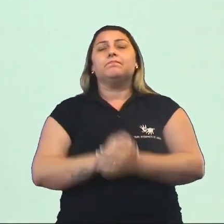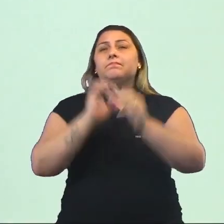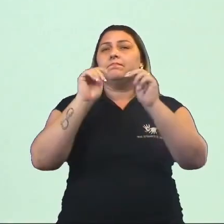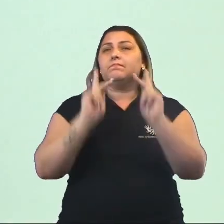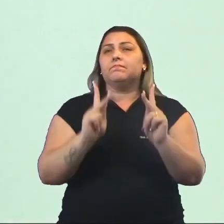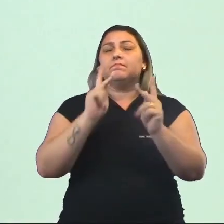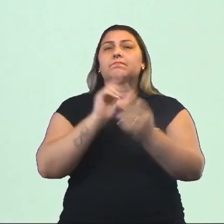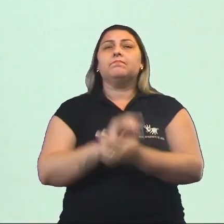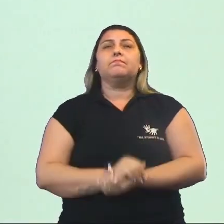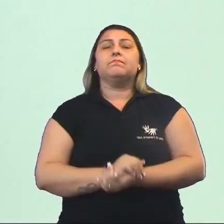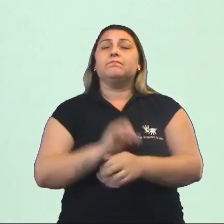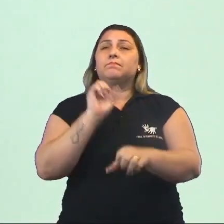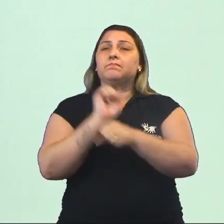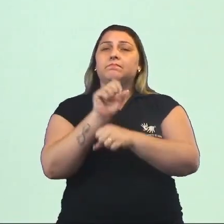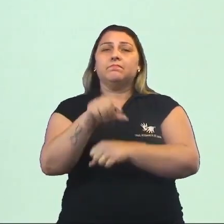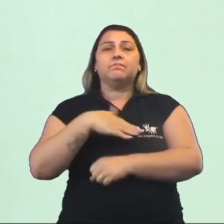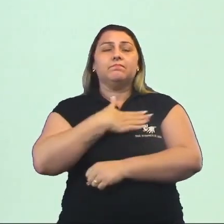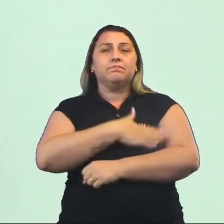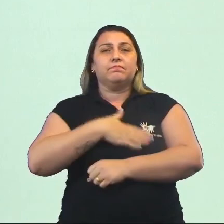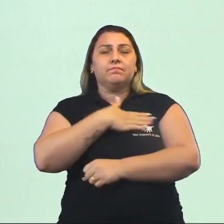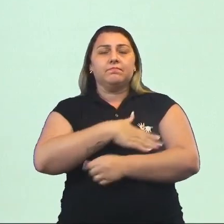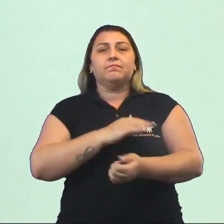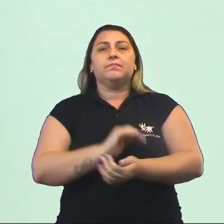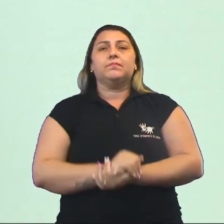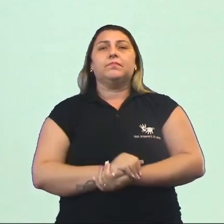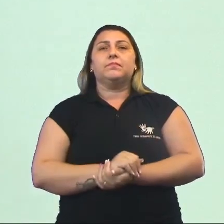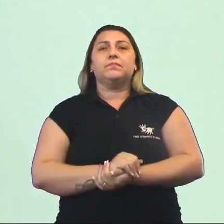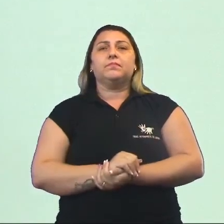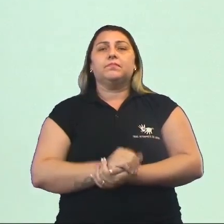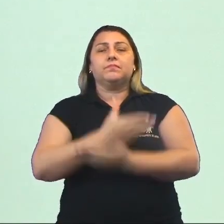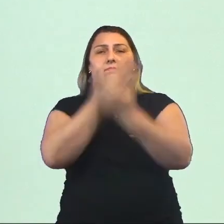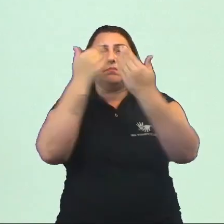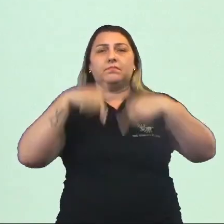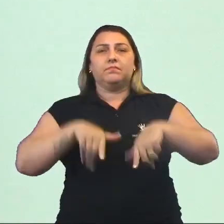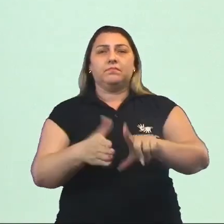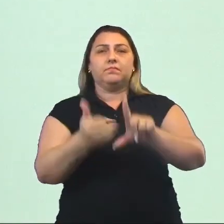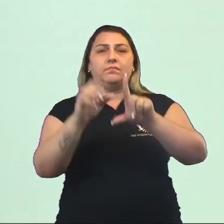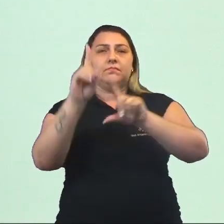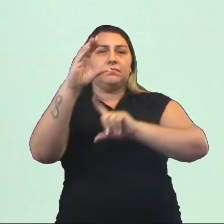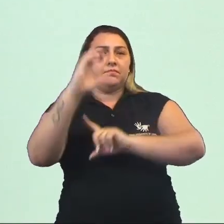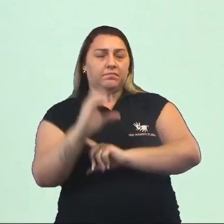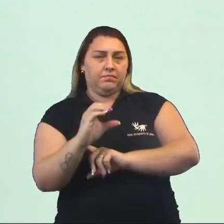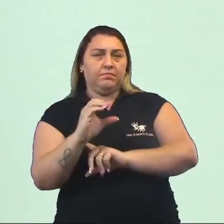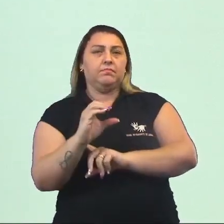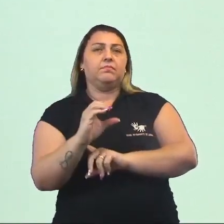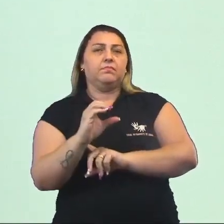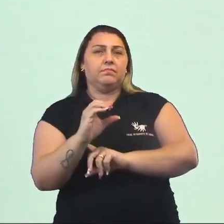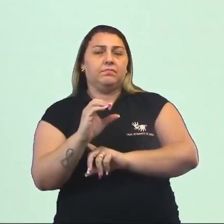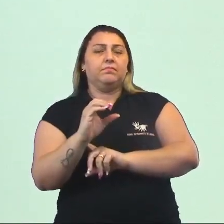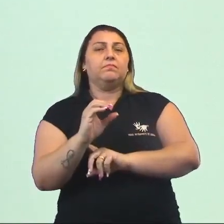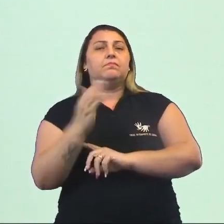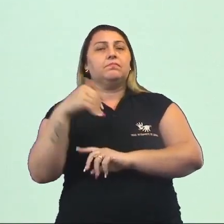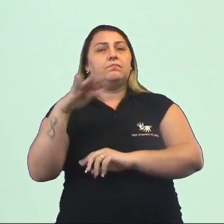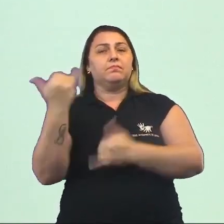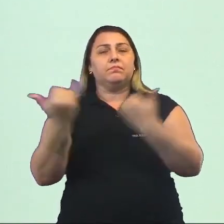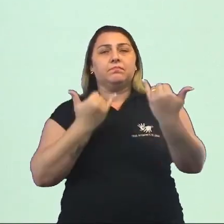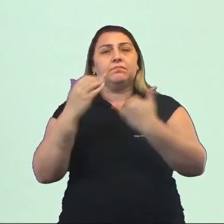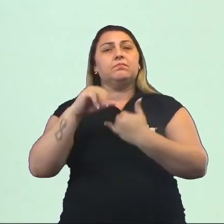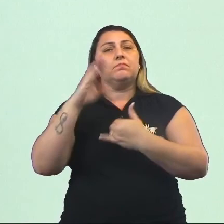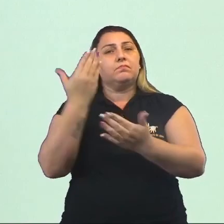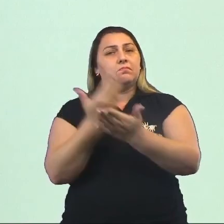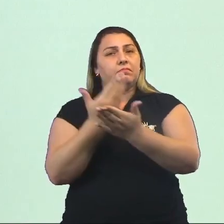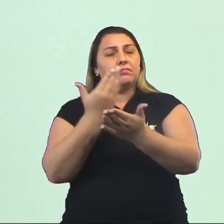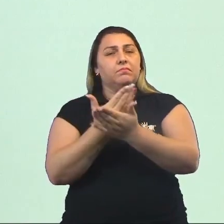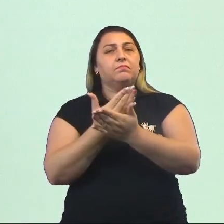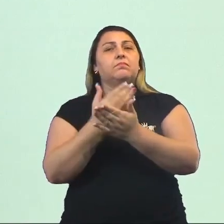Ok, pessoal? Espero que vocês tenham gostado. Não esqueçam de acessar a plataforma Eduque para mais informações, outras